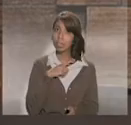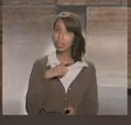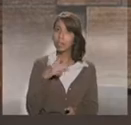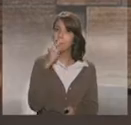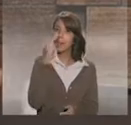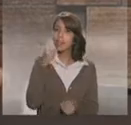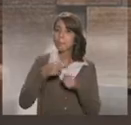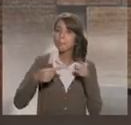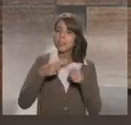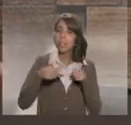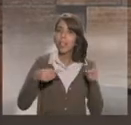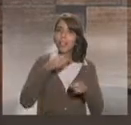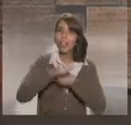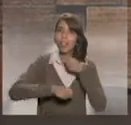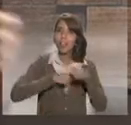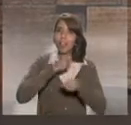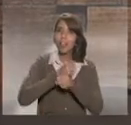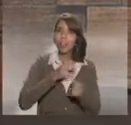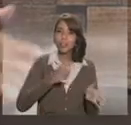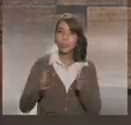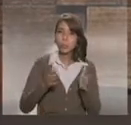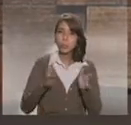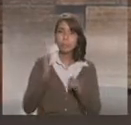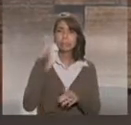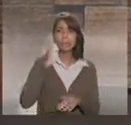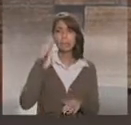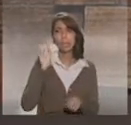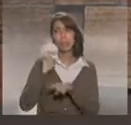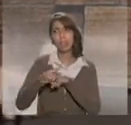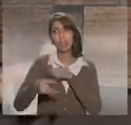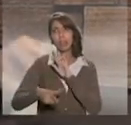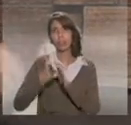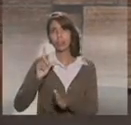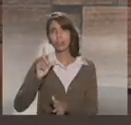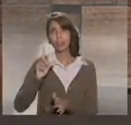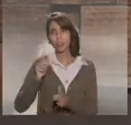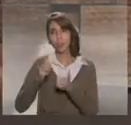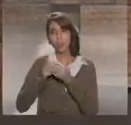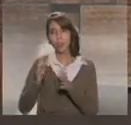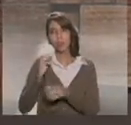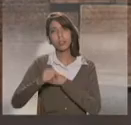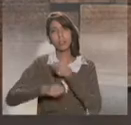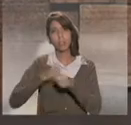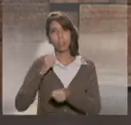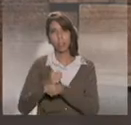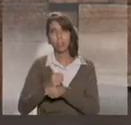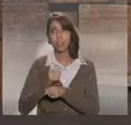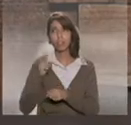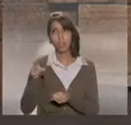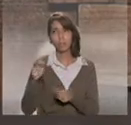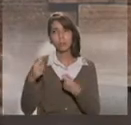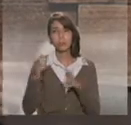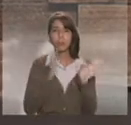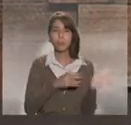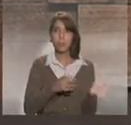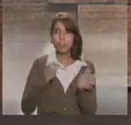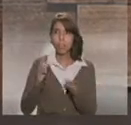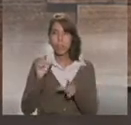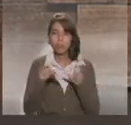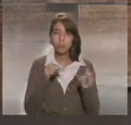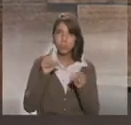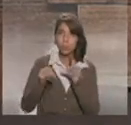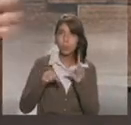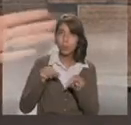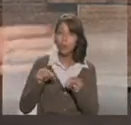e geralmente você entra no começo do ano no tablado num processo seletivo e